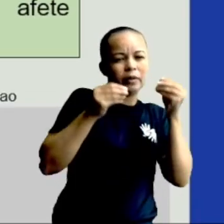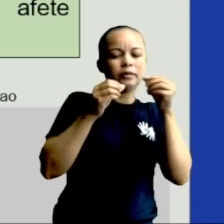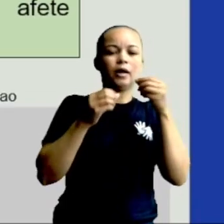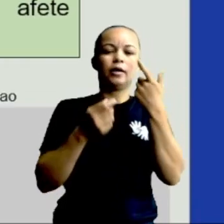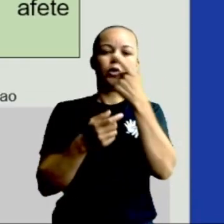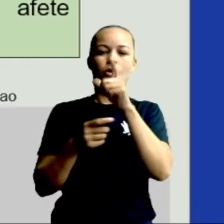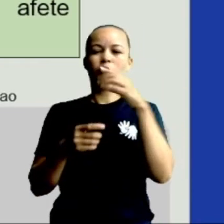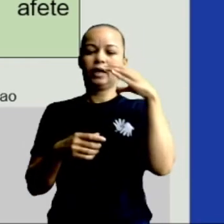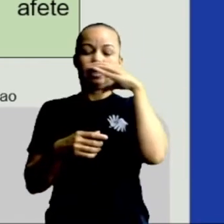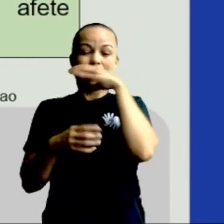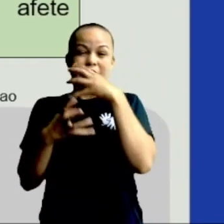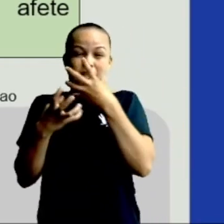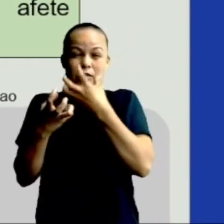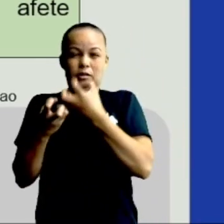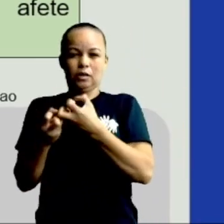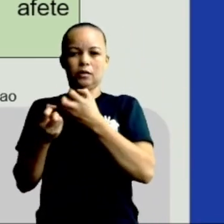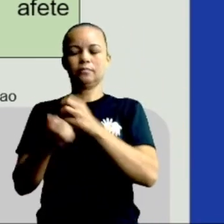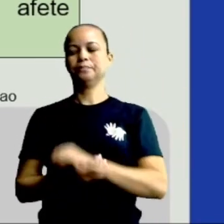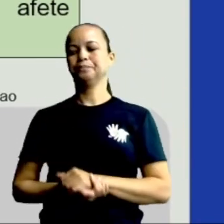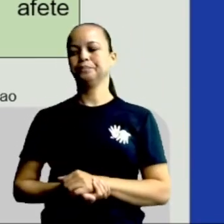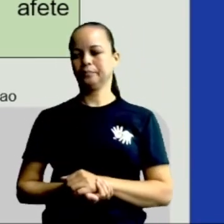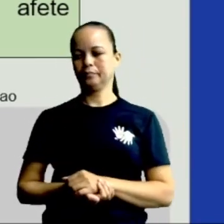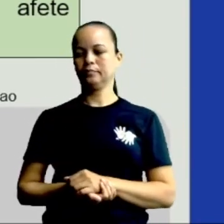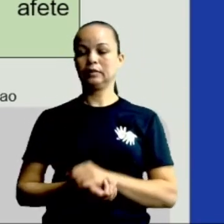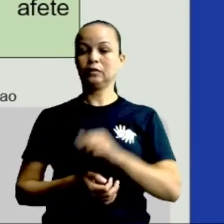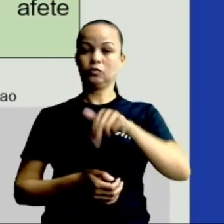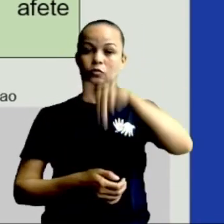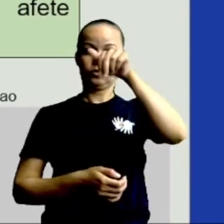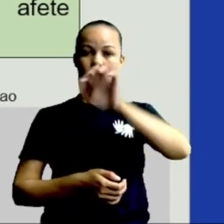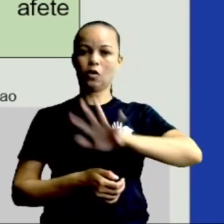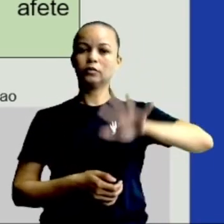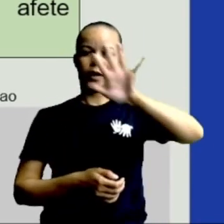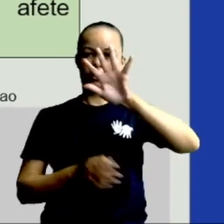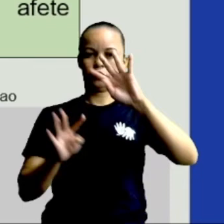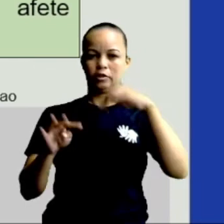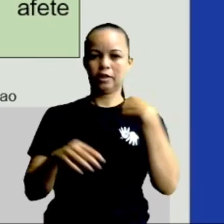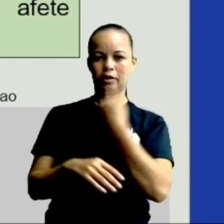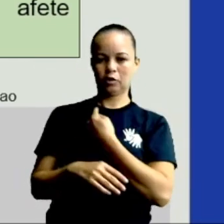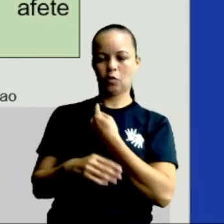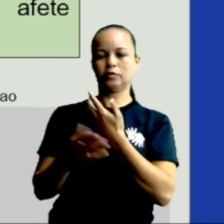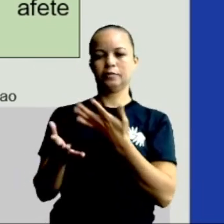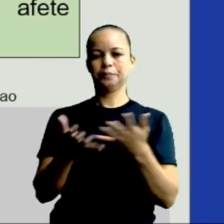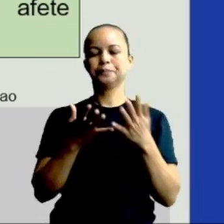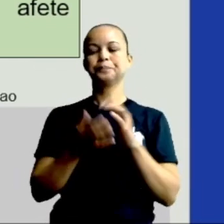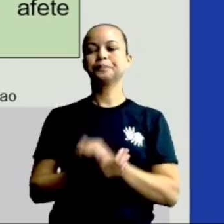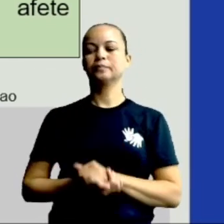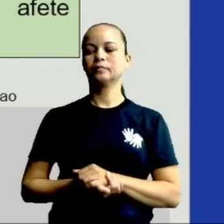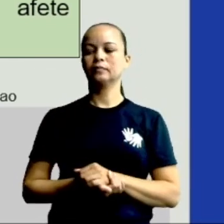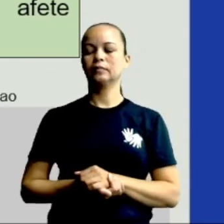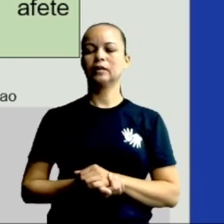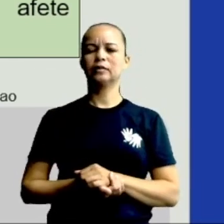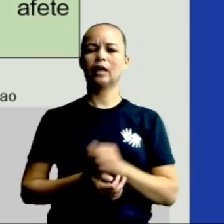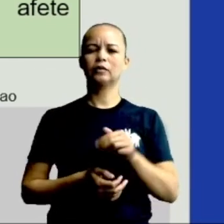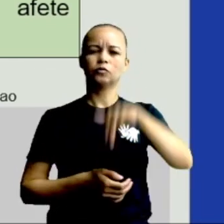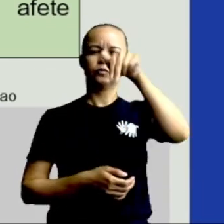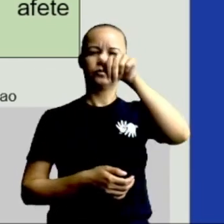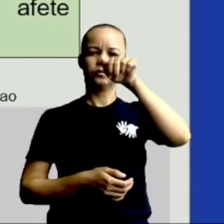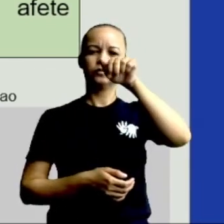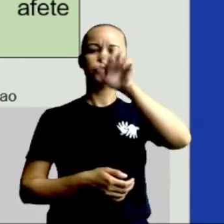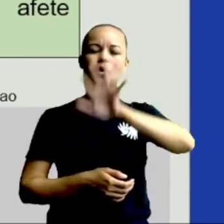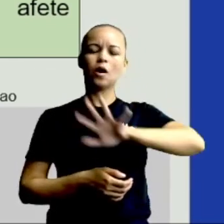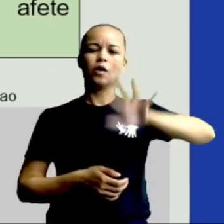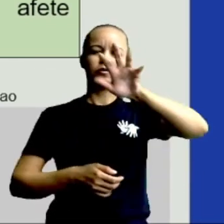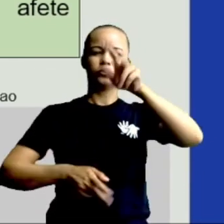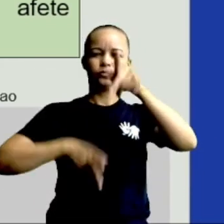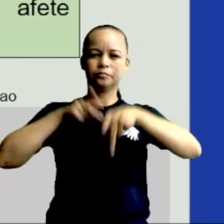Vamos lá. Região Nordeste, que é a nossa região. Vamos ver, pessoal. Na tradição do povo nordestino, existe apenas